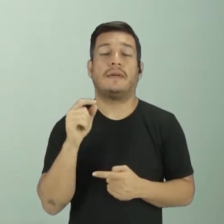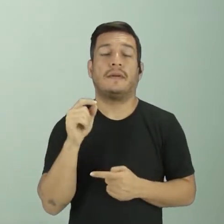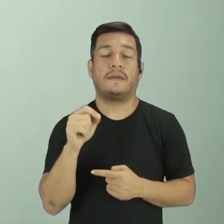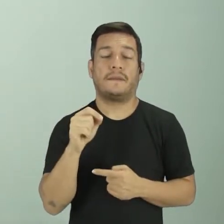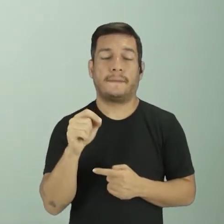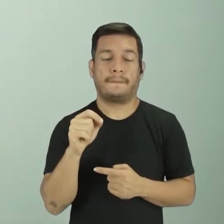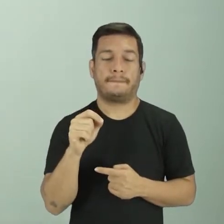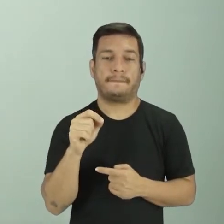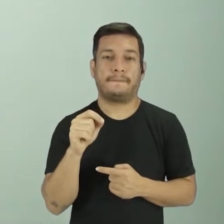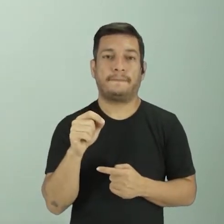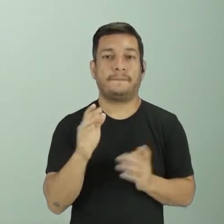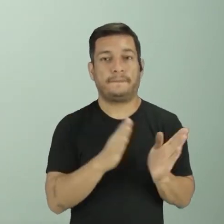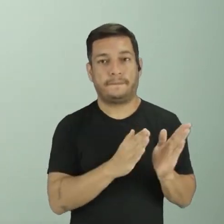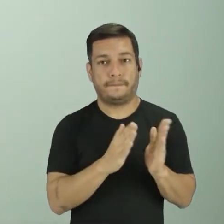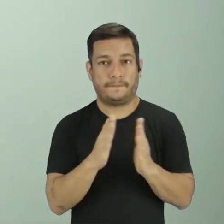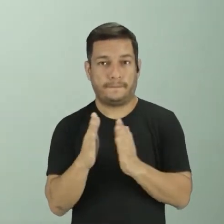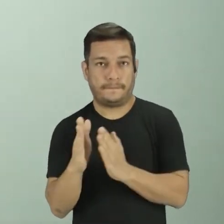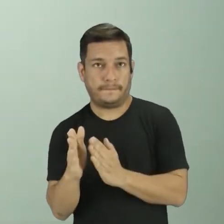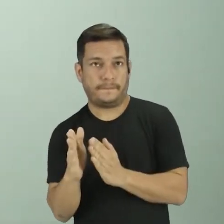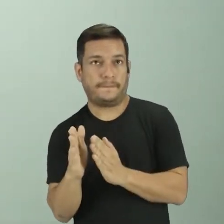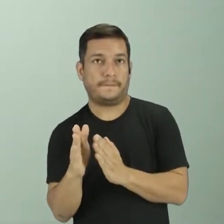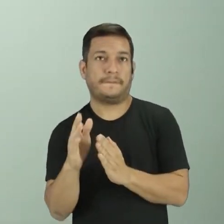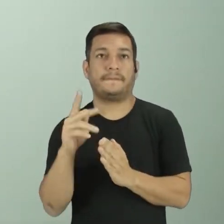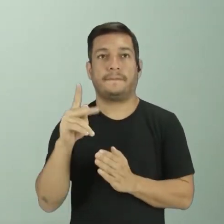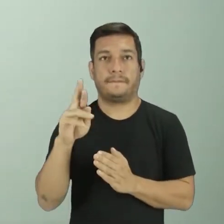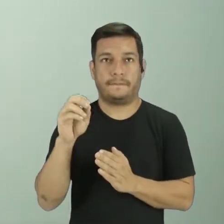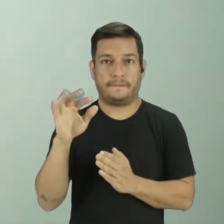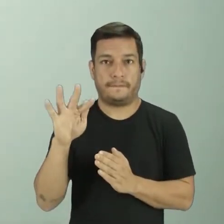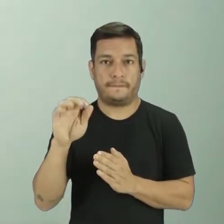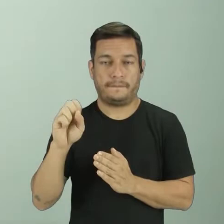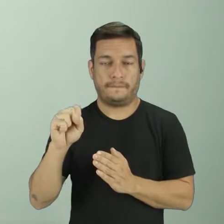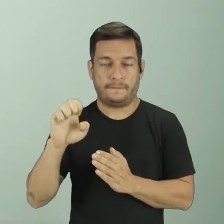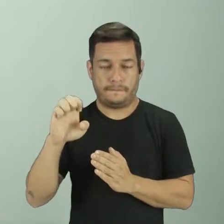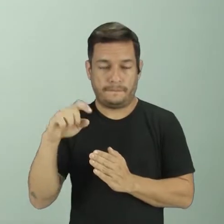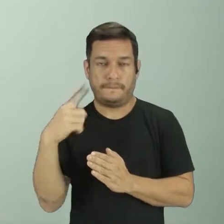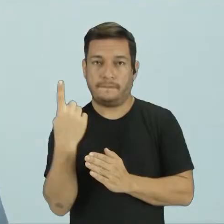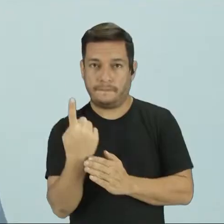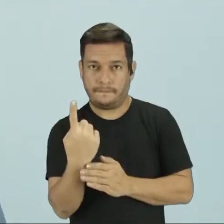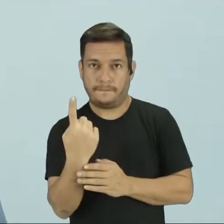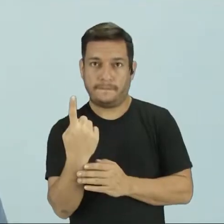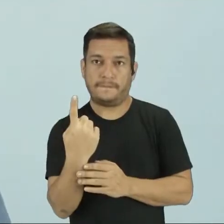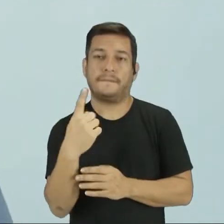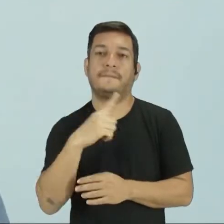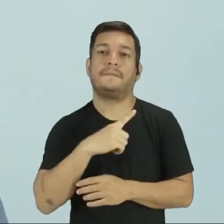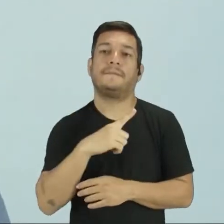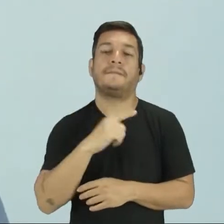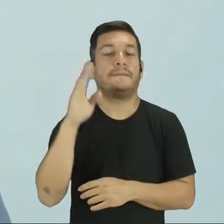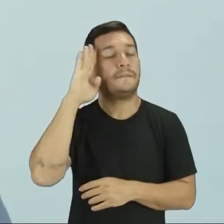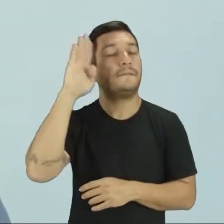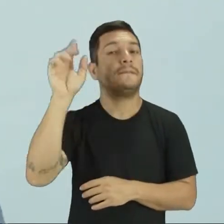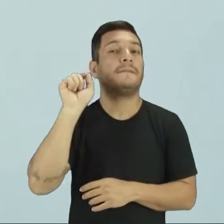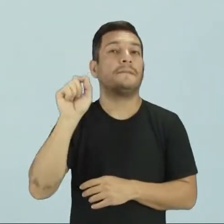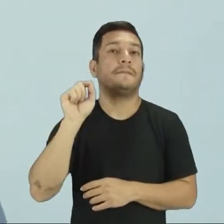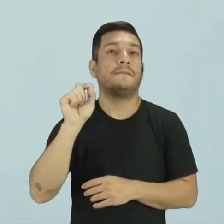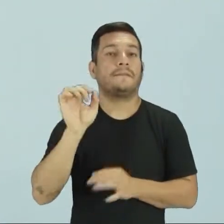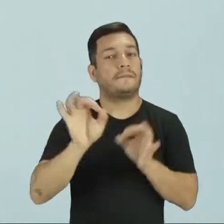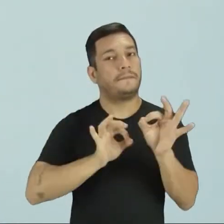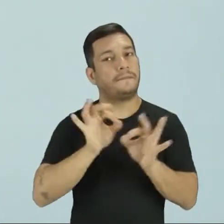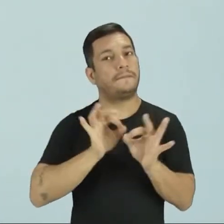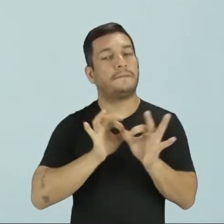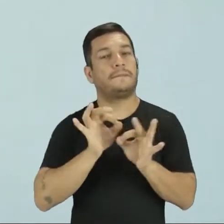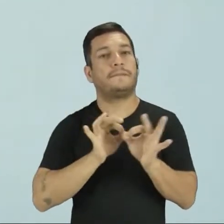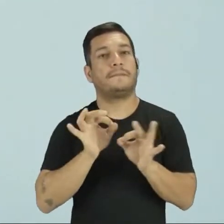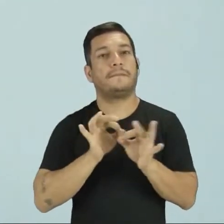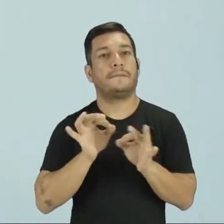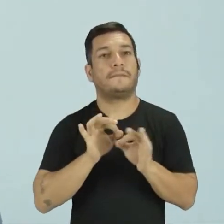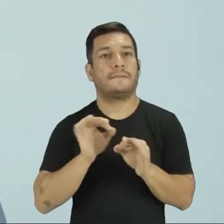praticamente nesse processo da prófase 1, nas etapas da prófase 1, a gente tem principalmente a